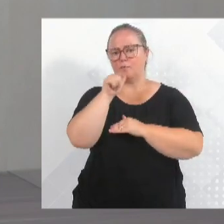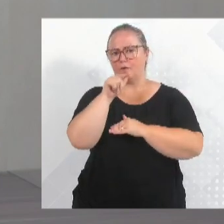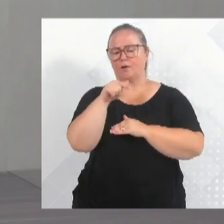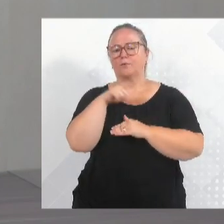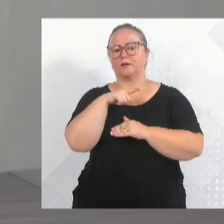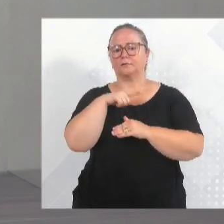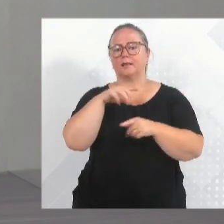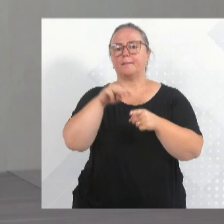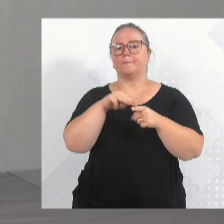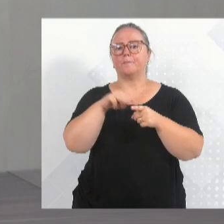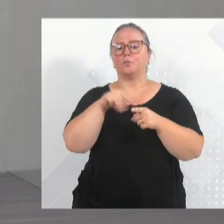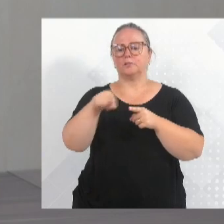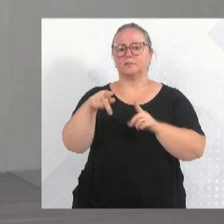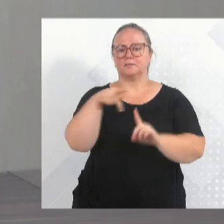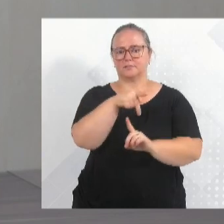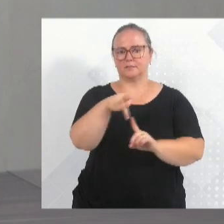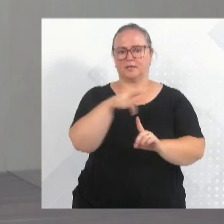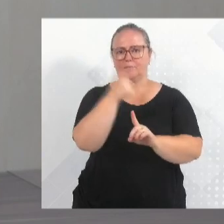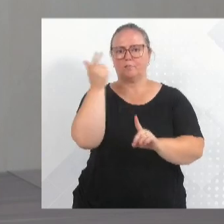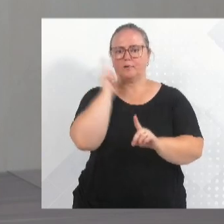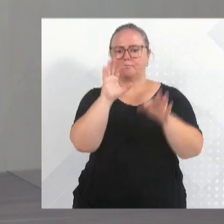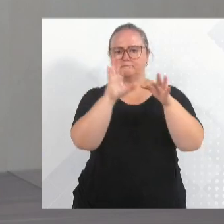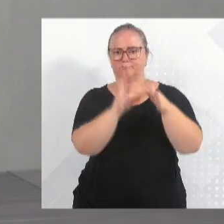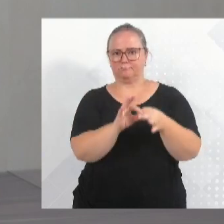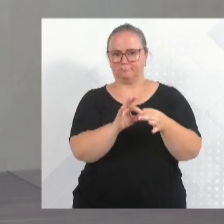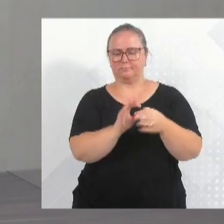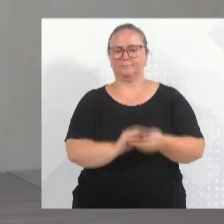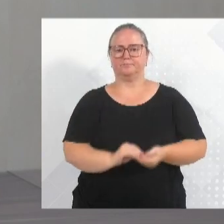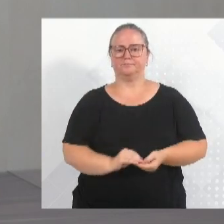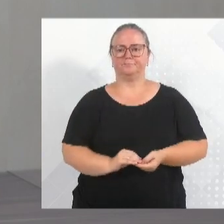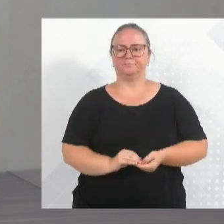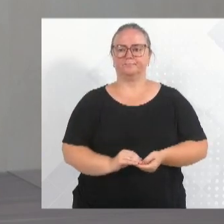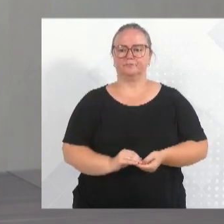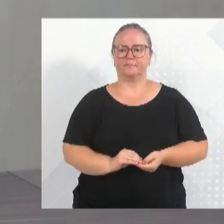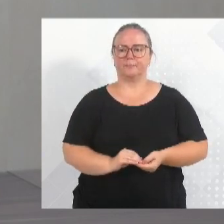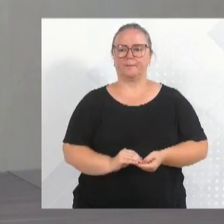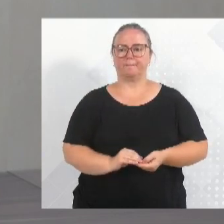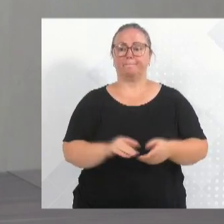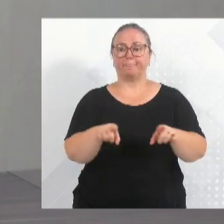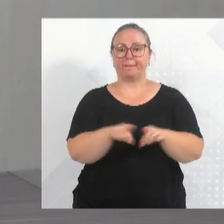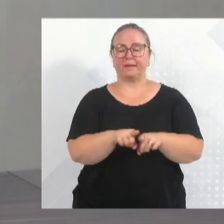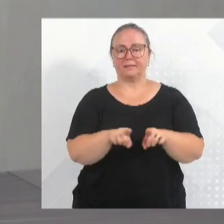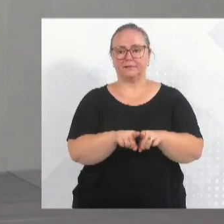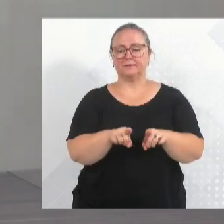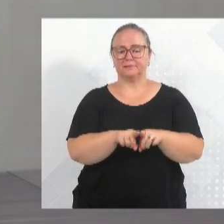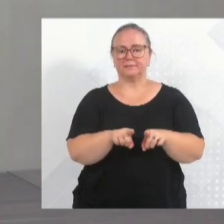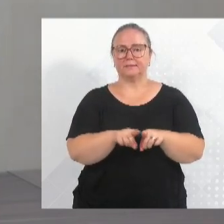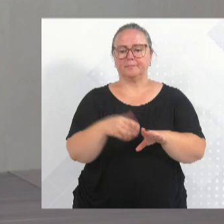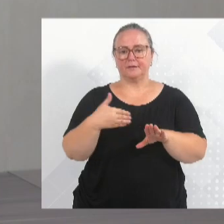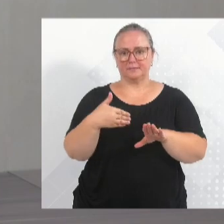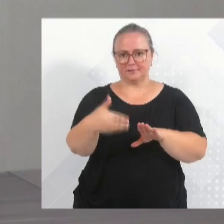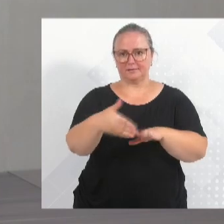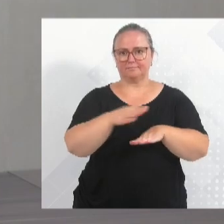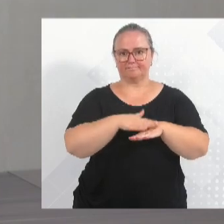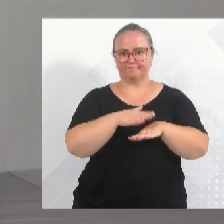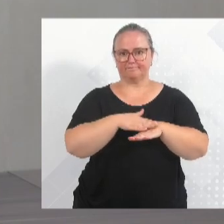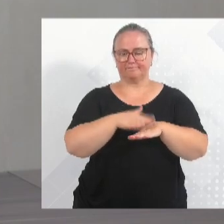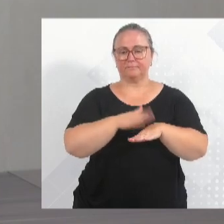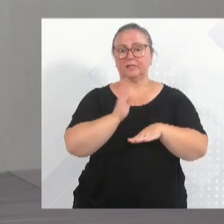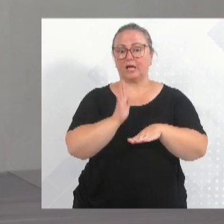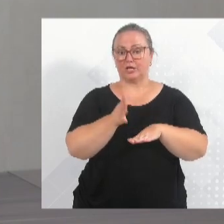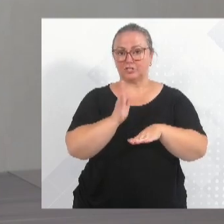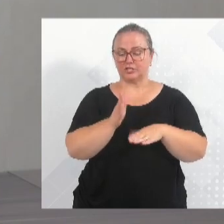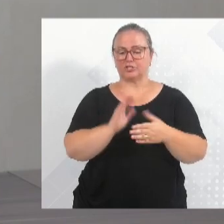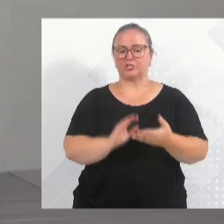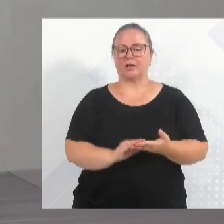municipal para atender os indicadores. Então, e também agora a gente vai fazer, vereador Gilson, já estamos fazendo a ligação